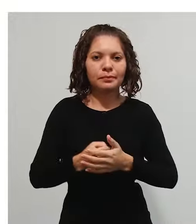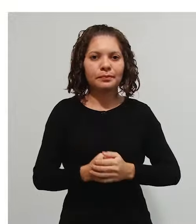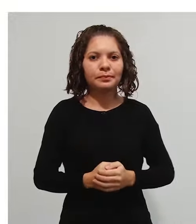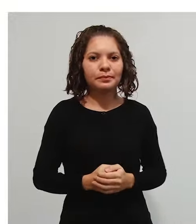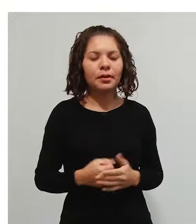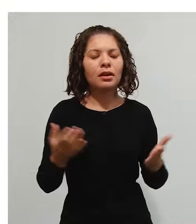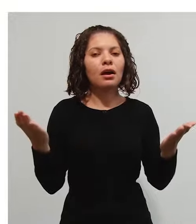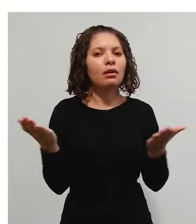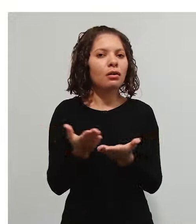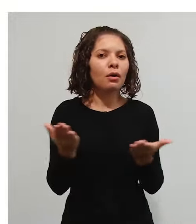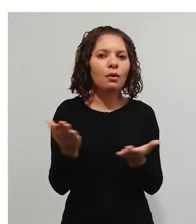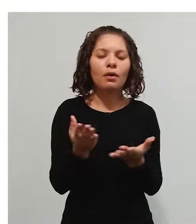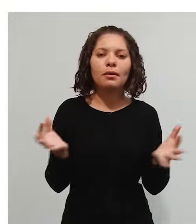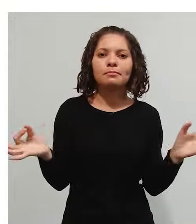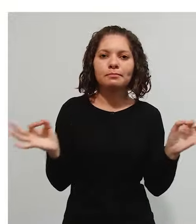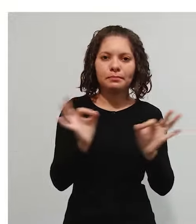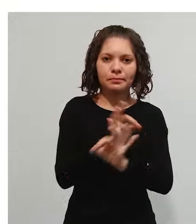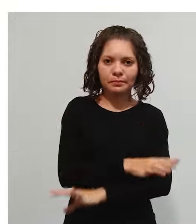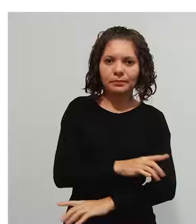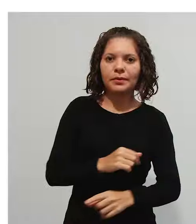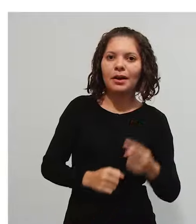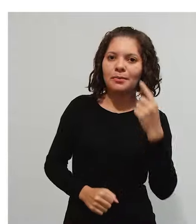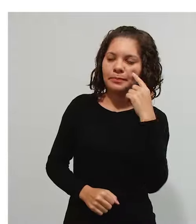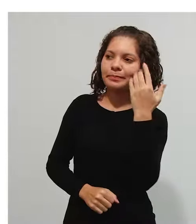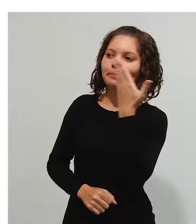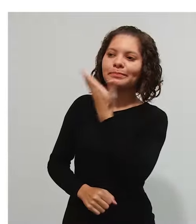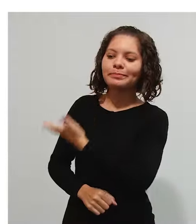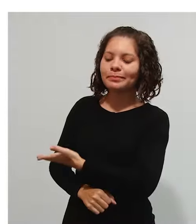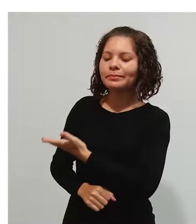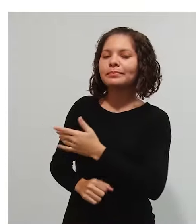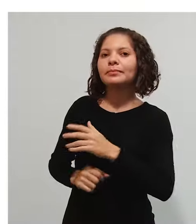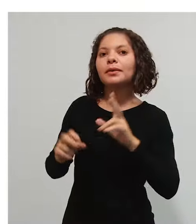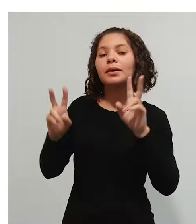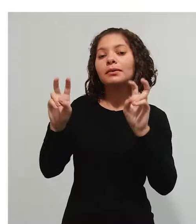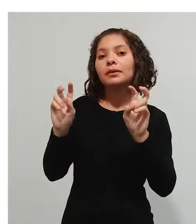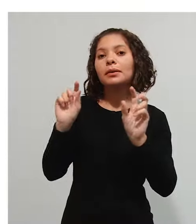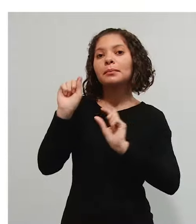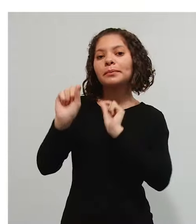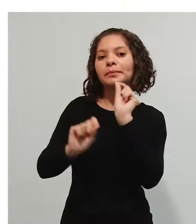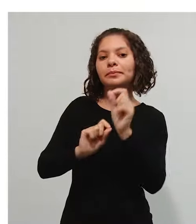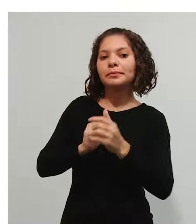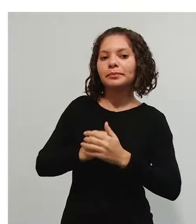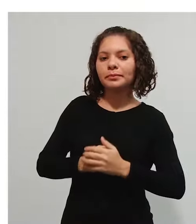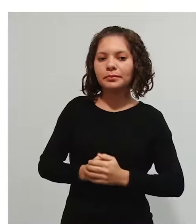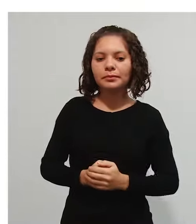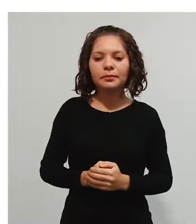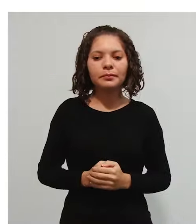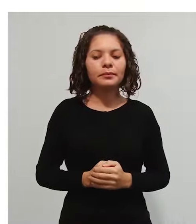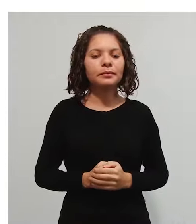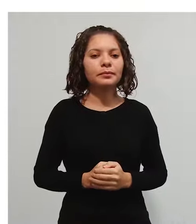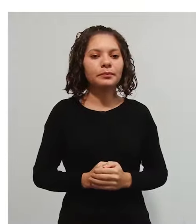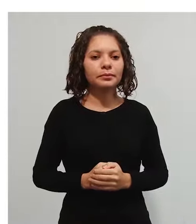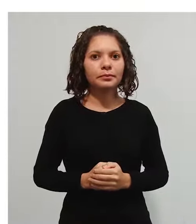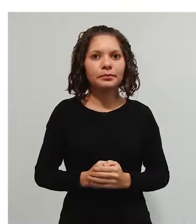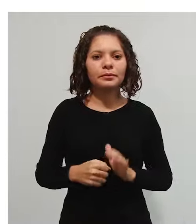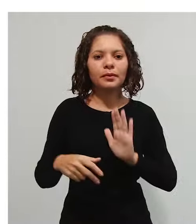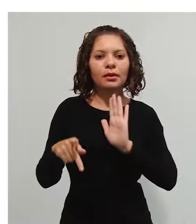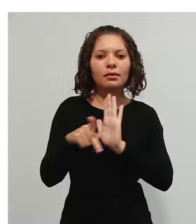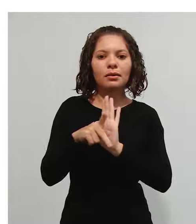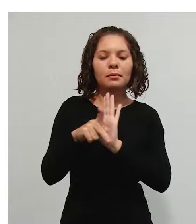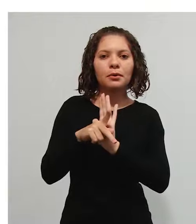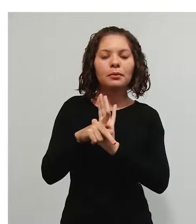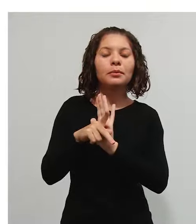finalizar eu quero dar destaque aqui em relação aos impostos da união